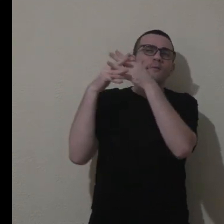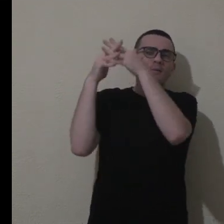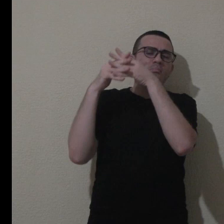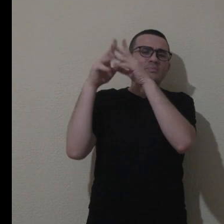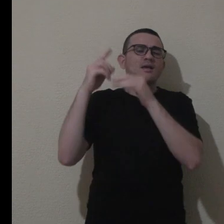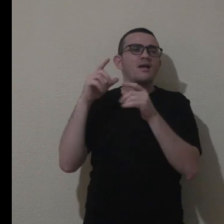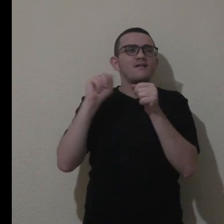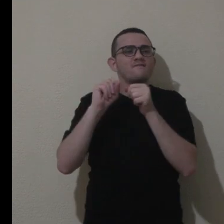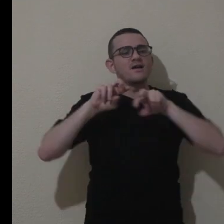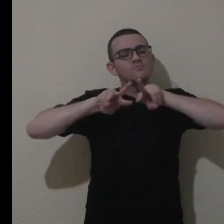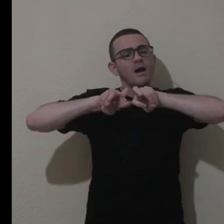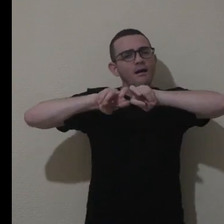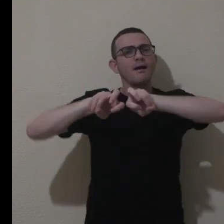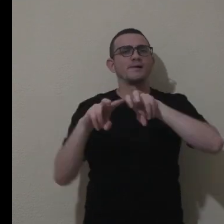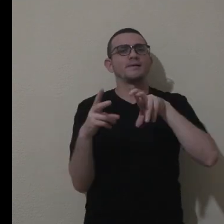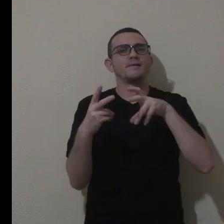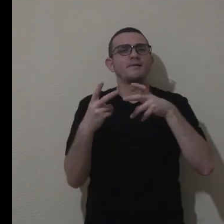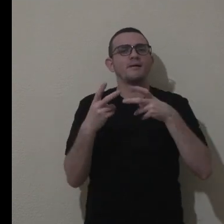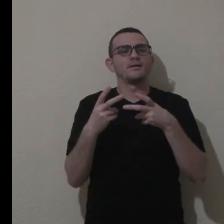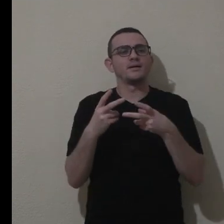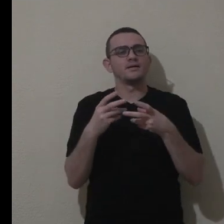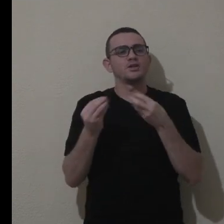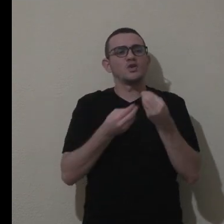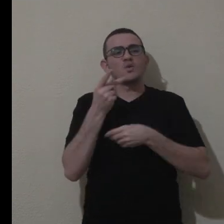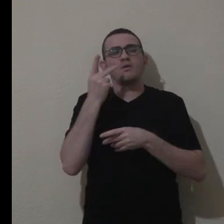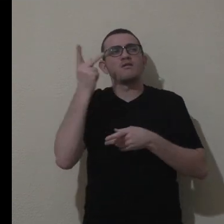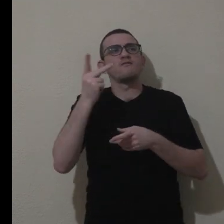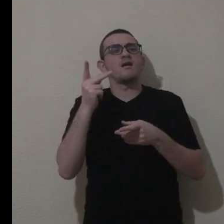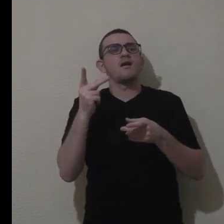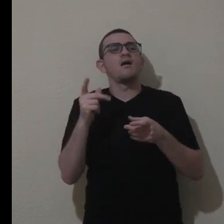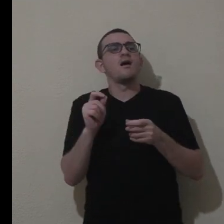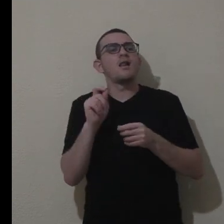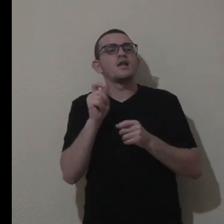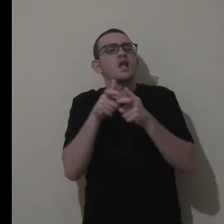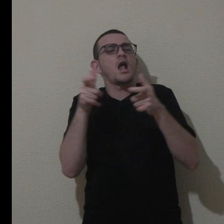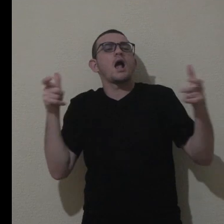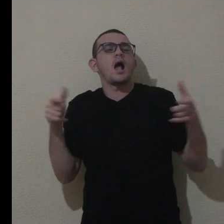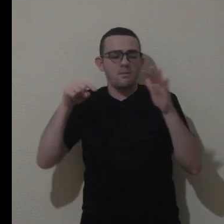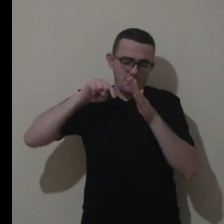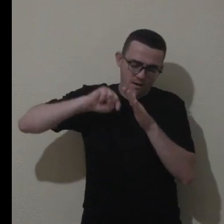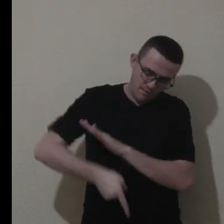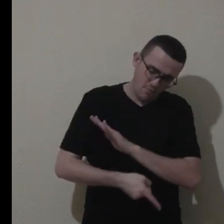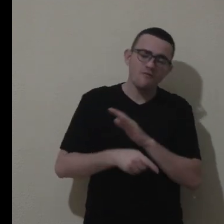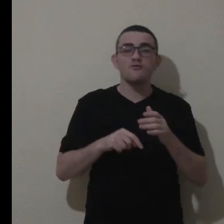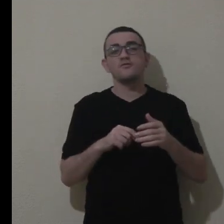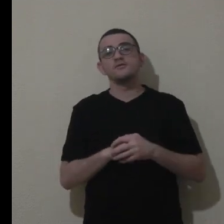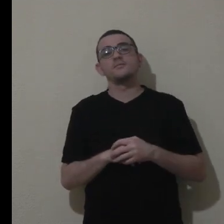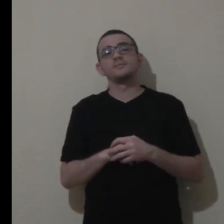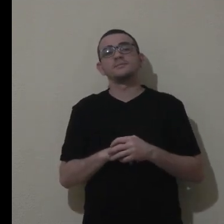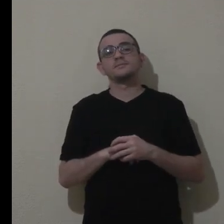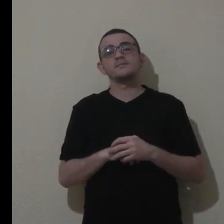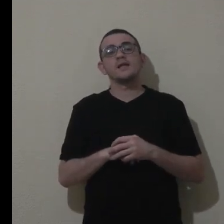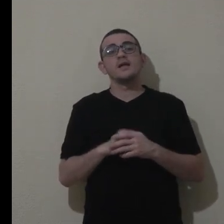fazer uma análise bastante, como eles dizem, comprehensive, né, bem ampla e profunda.